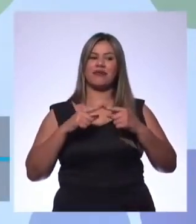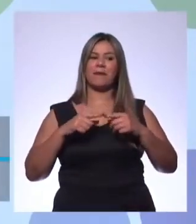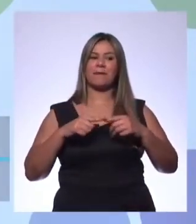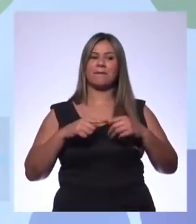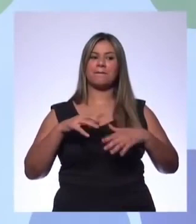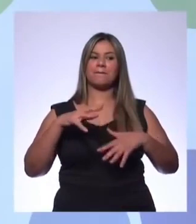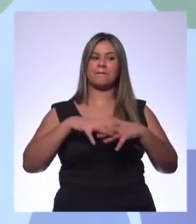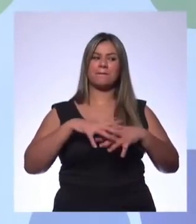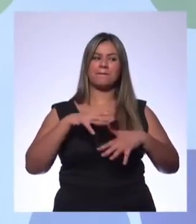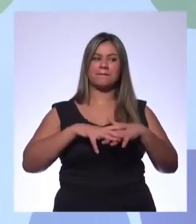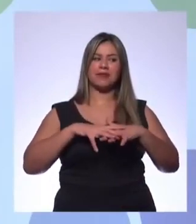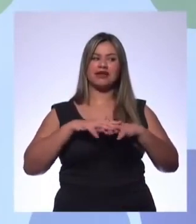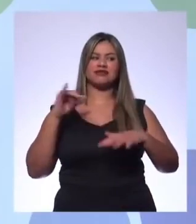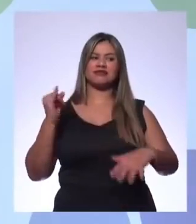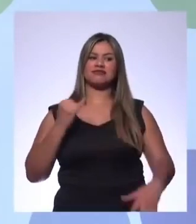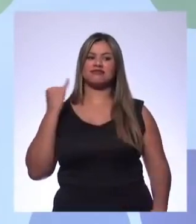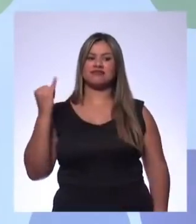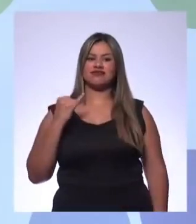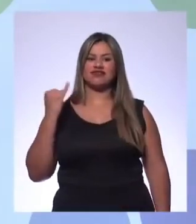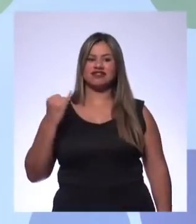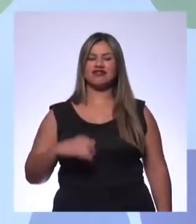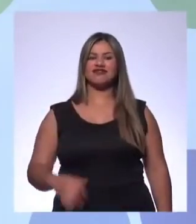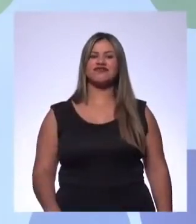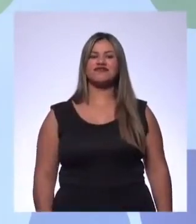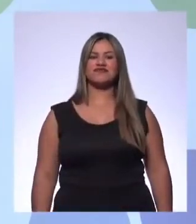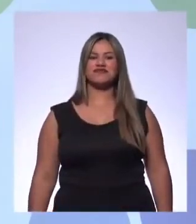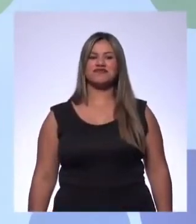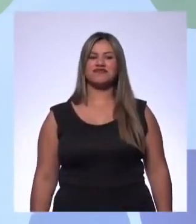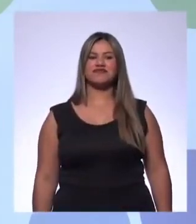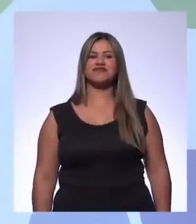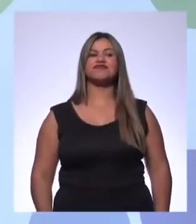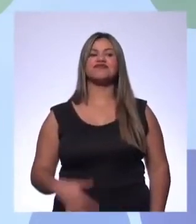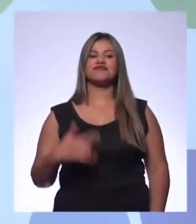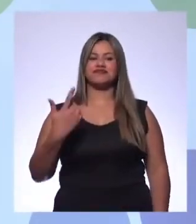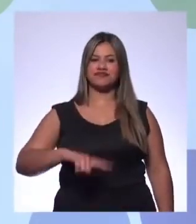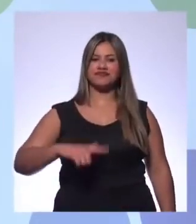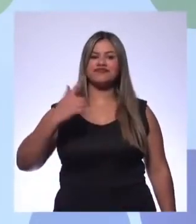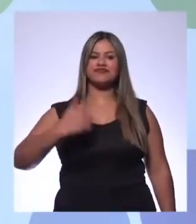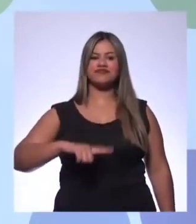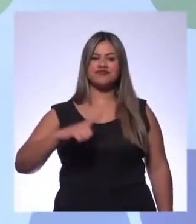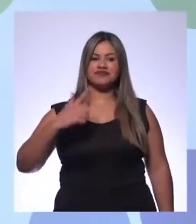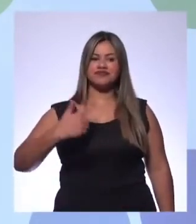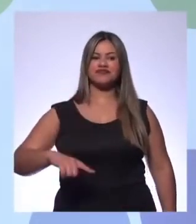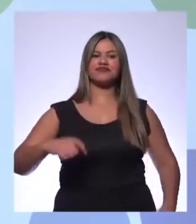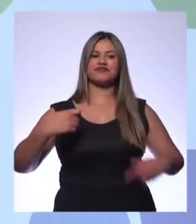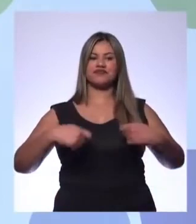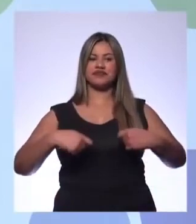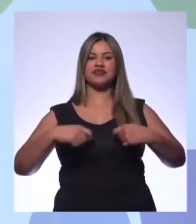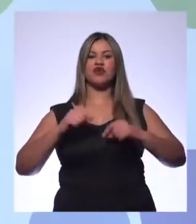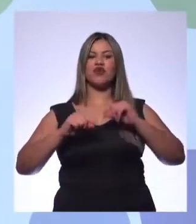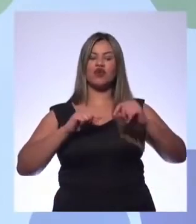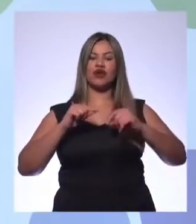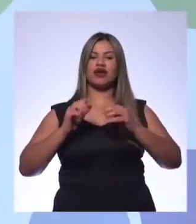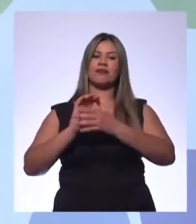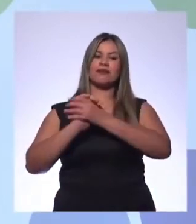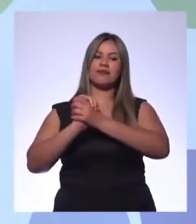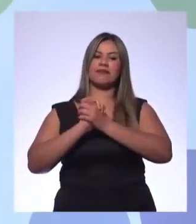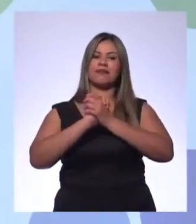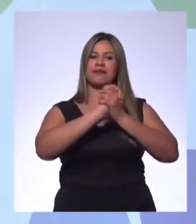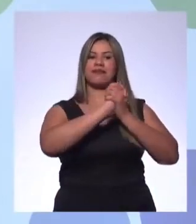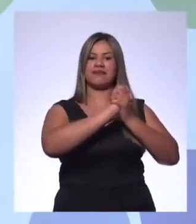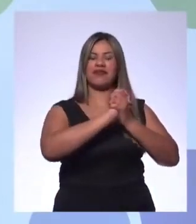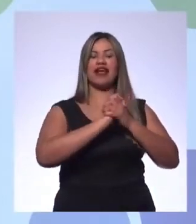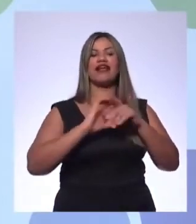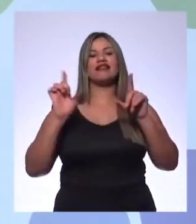extremamente importante. E aí, nem precisa vou tornar repetitivo, mas é preciso ser dito. Primeiro, parabenizar vocês. Mas a